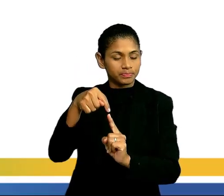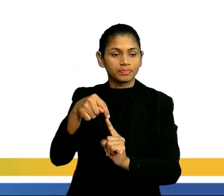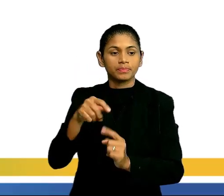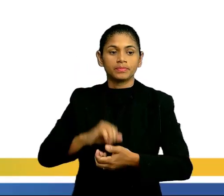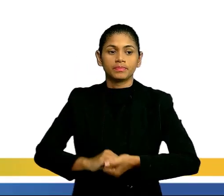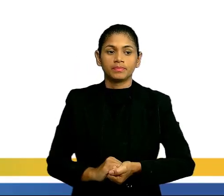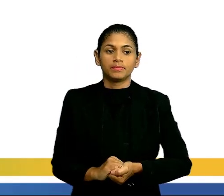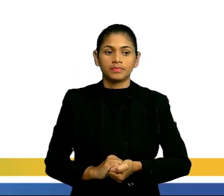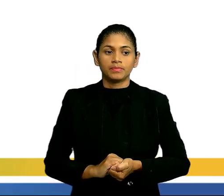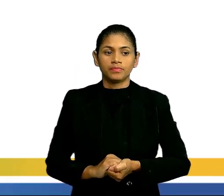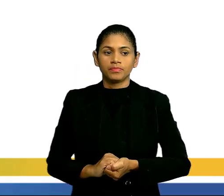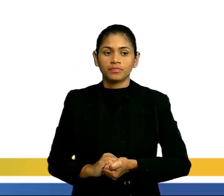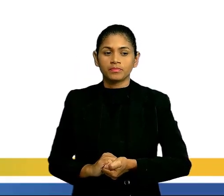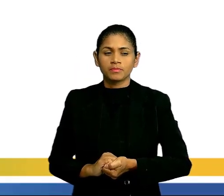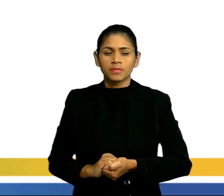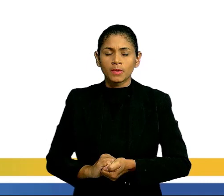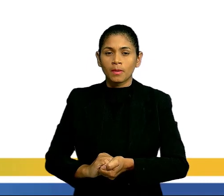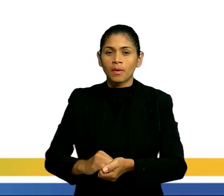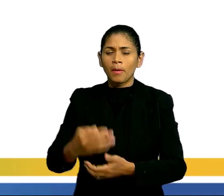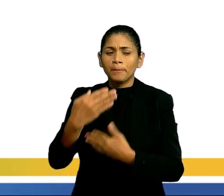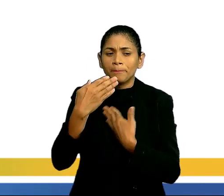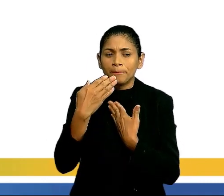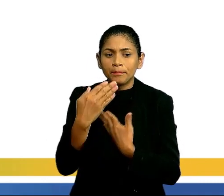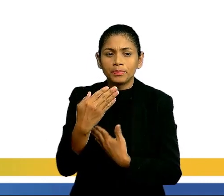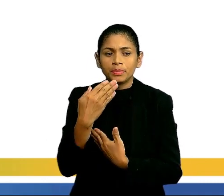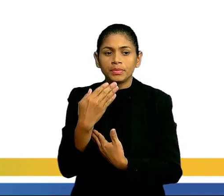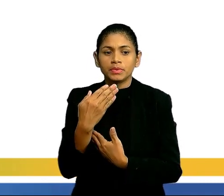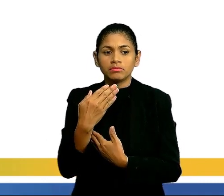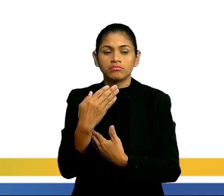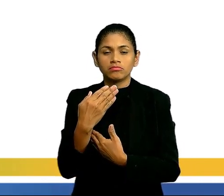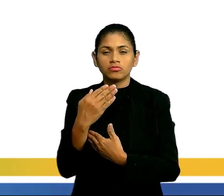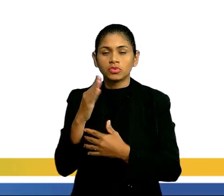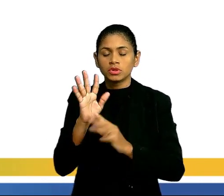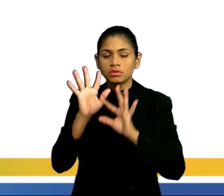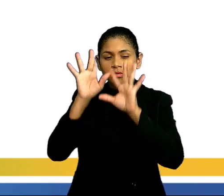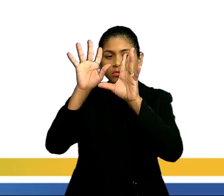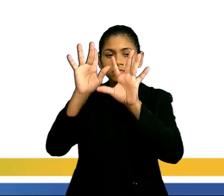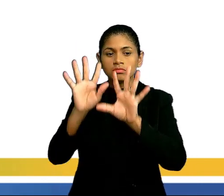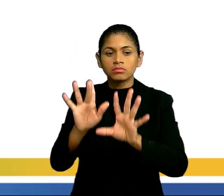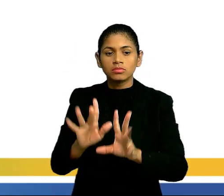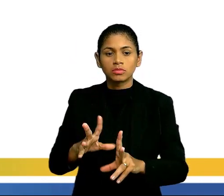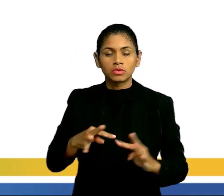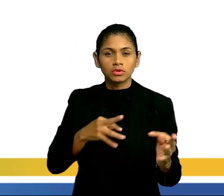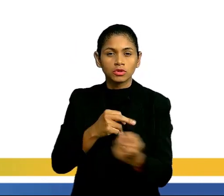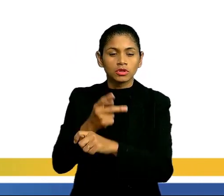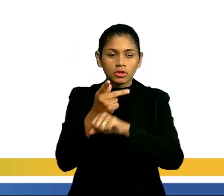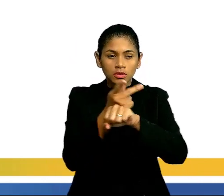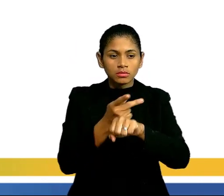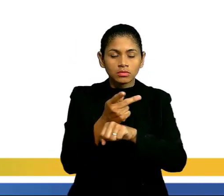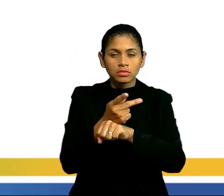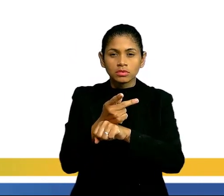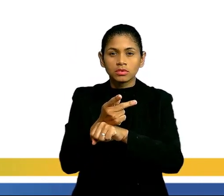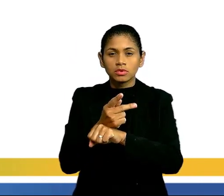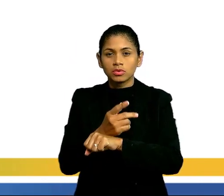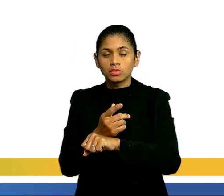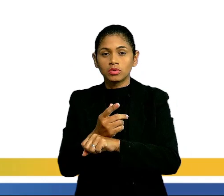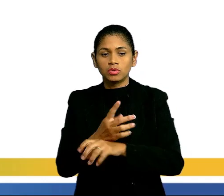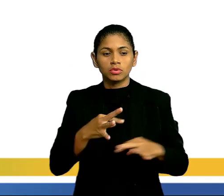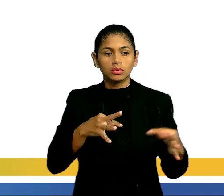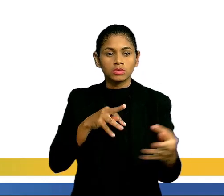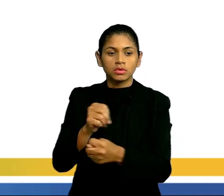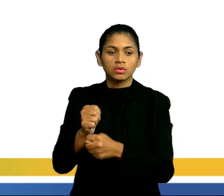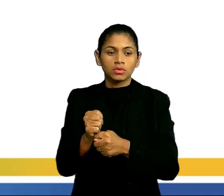Repetindo, suplico-te que ilumines todos os que te procuram e todos aqueles que acreditam que